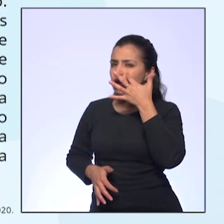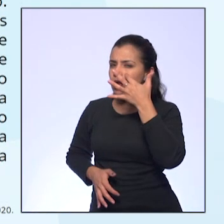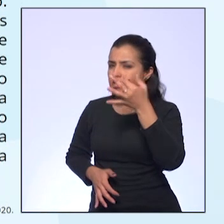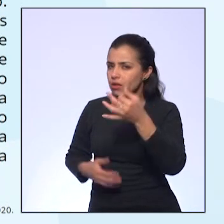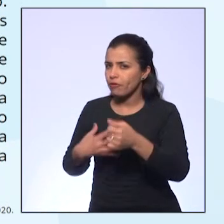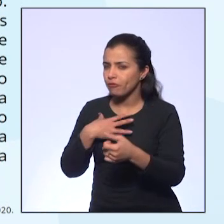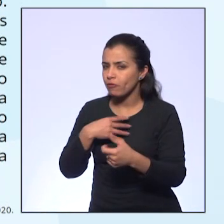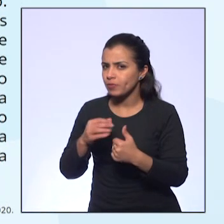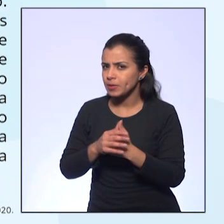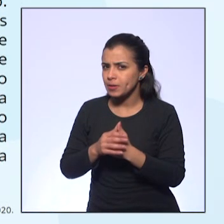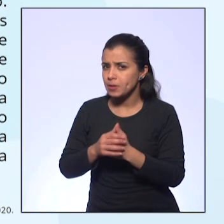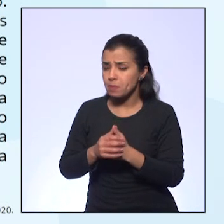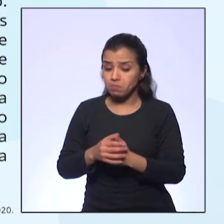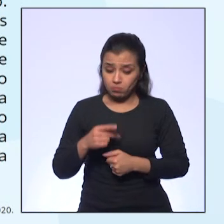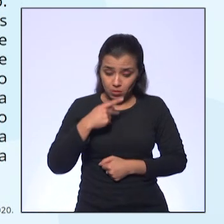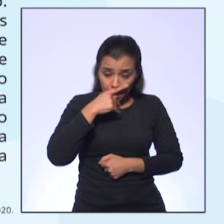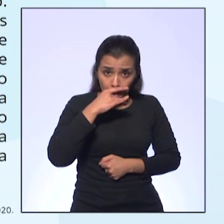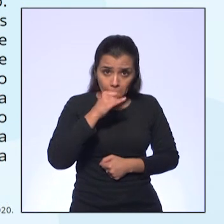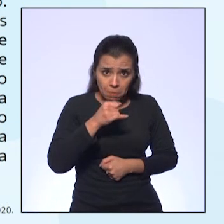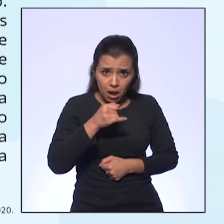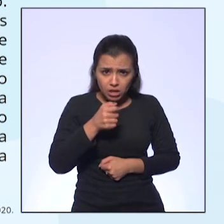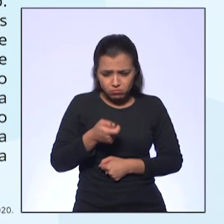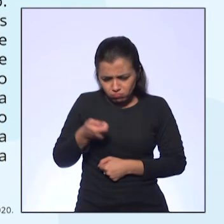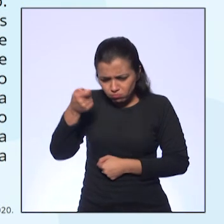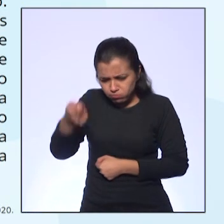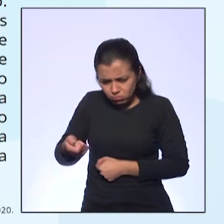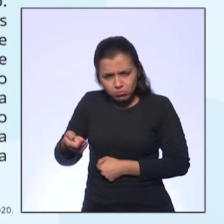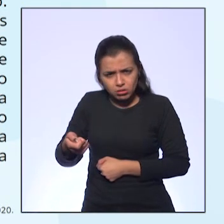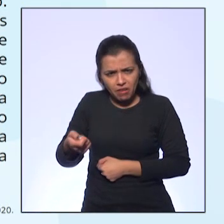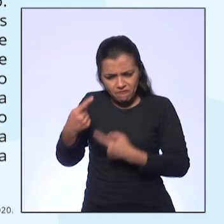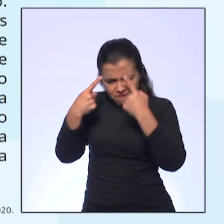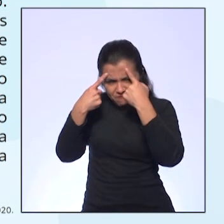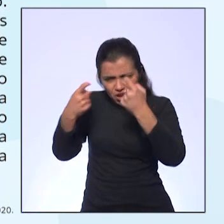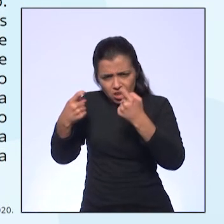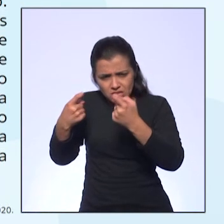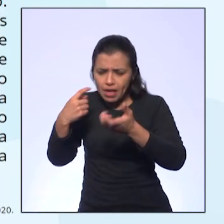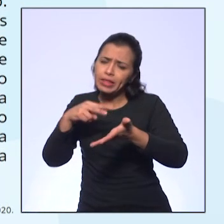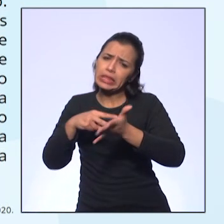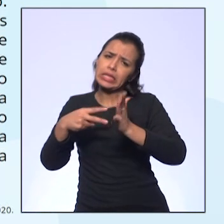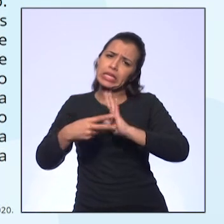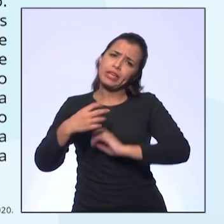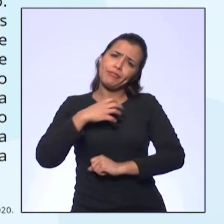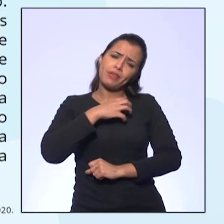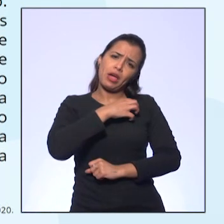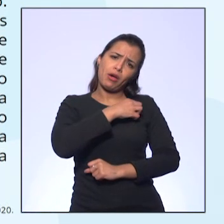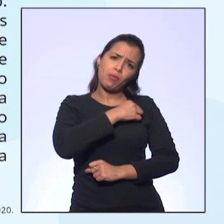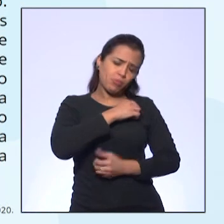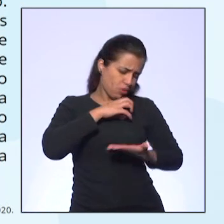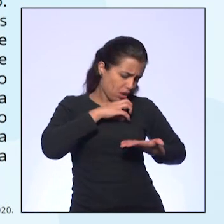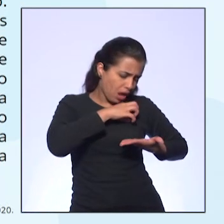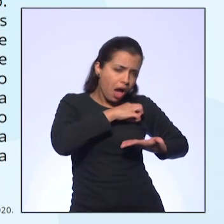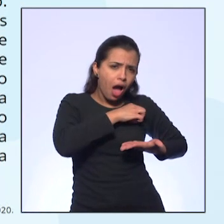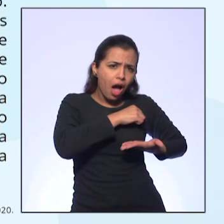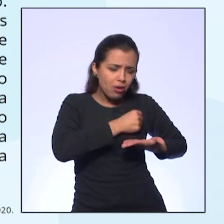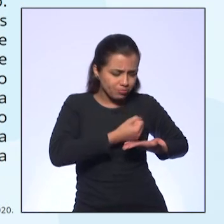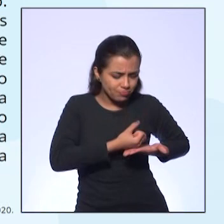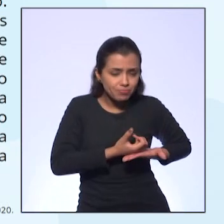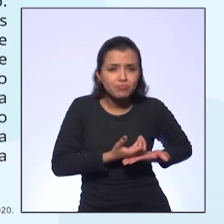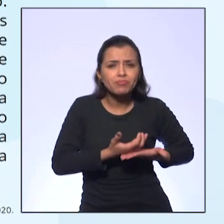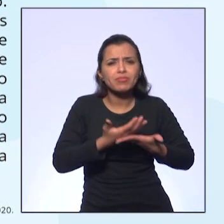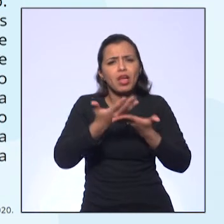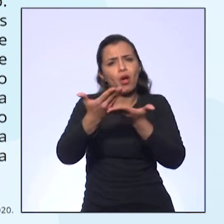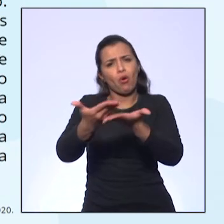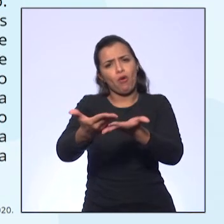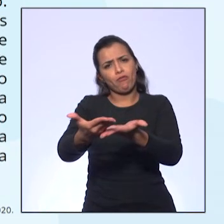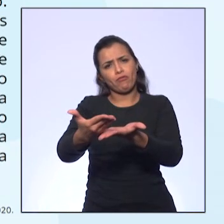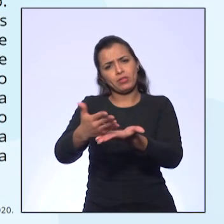que a violência de um pai é sempre amor. Amor tem sido a minha condescendência e brandura para